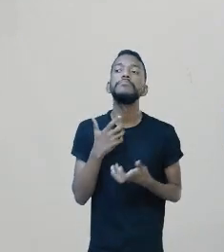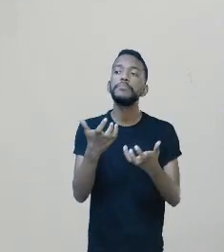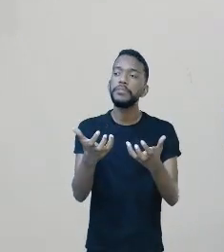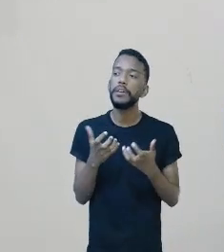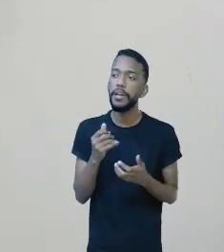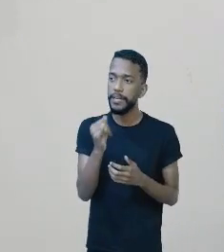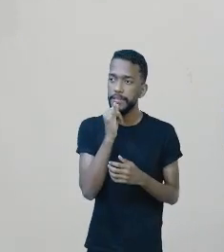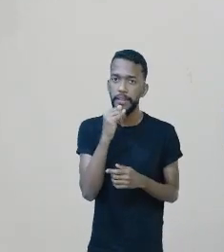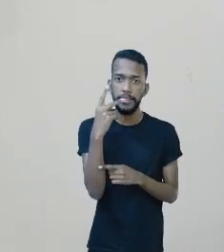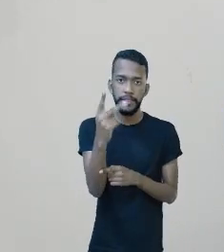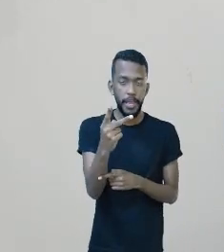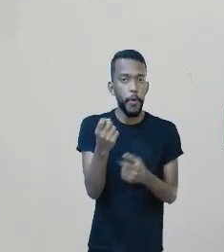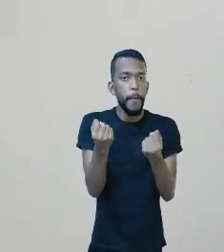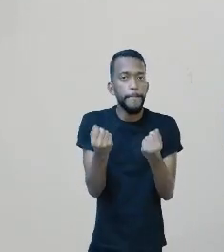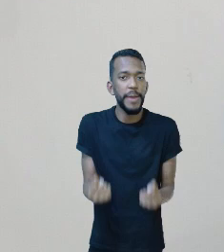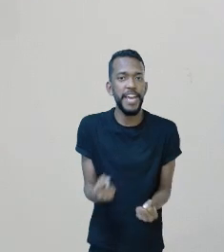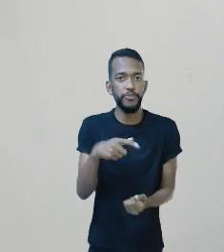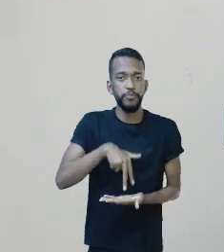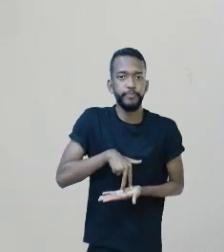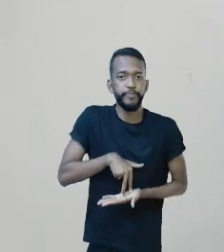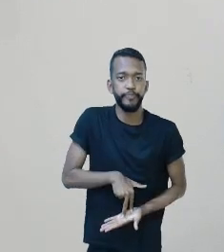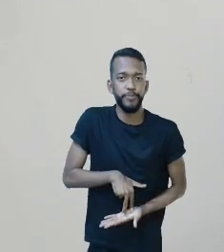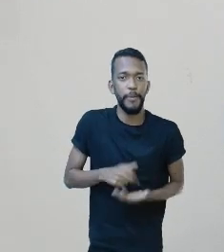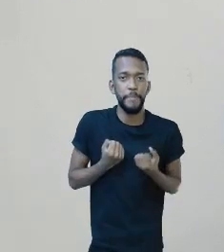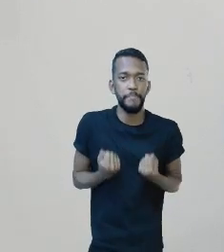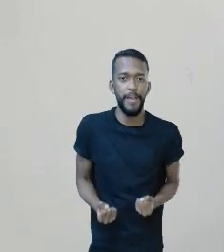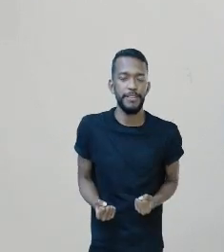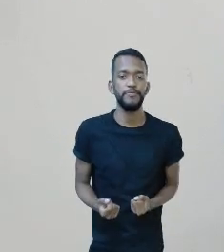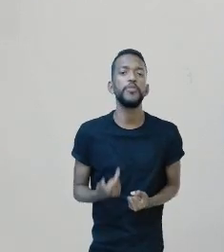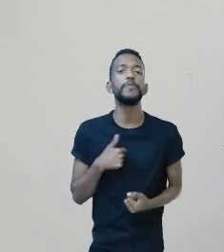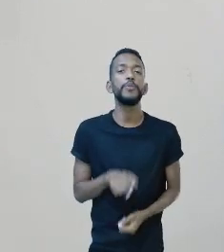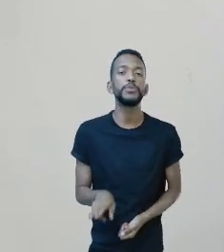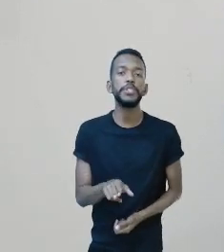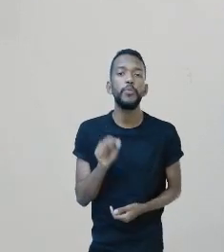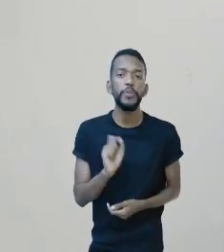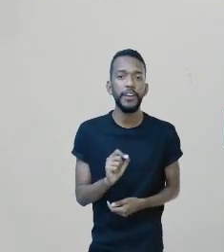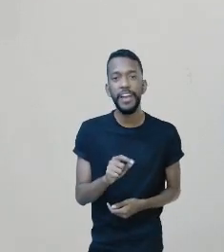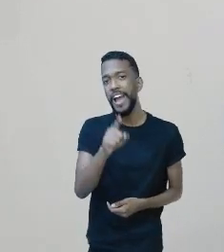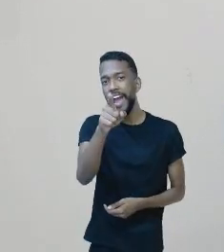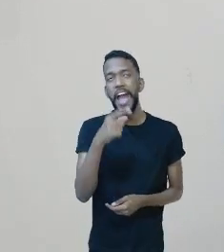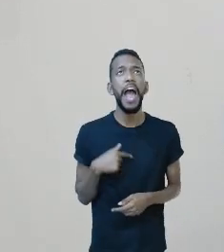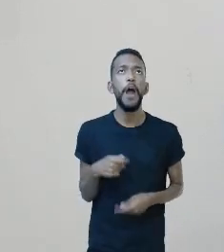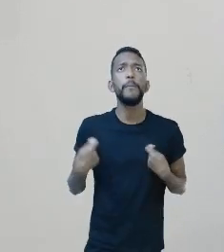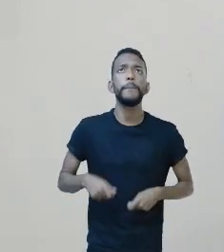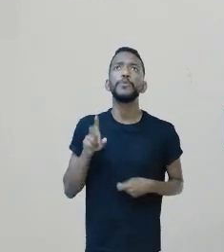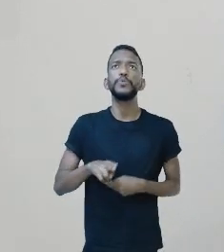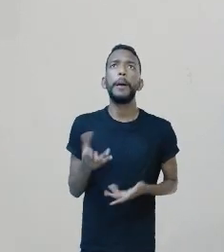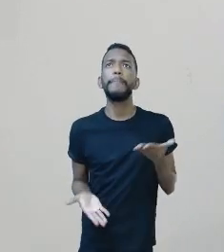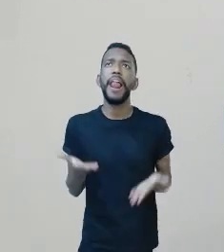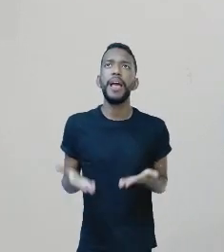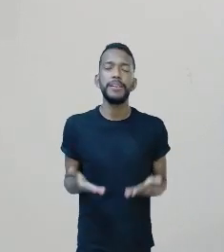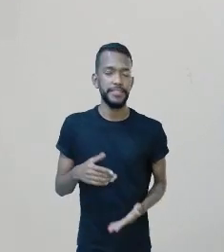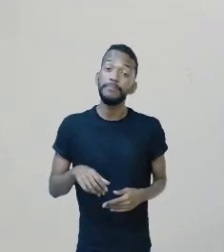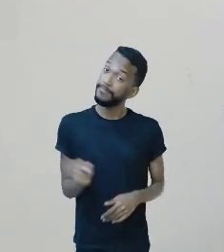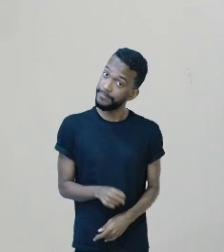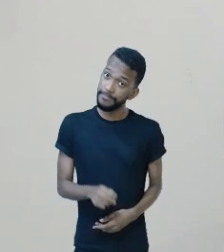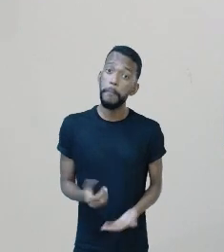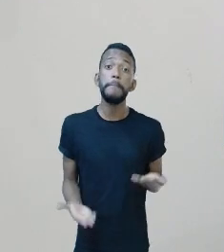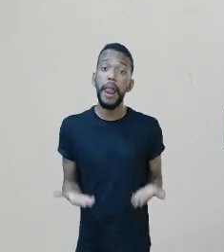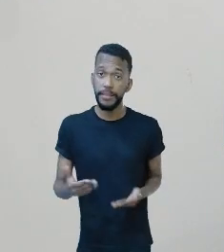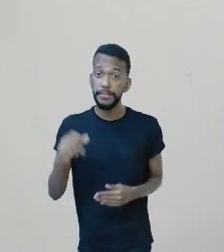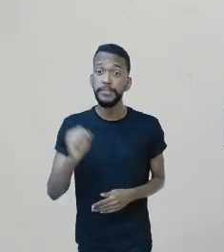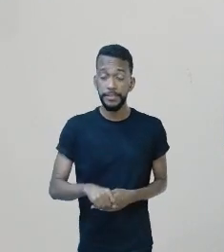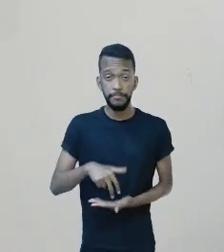quisesse medir o peso de você que está em casa, o que é que eu utilizaria? Professora, a senhora iria usar uma balança? Isso mesmo.